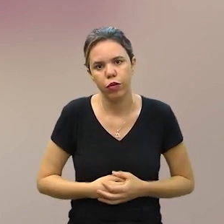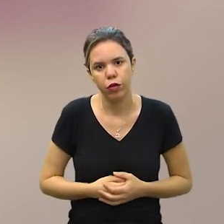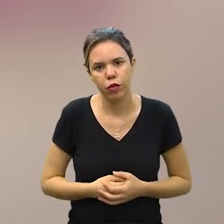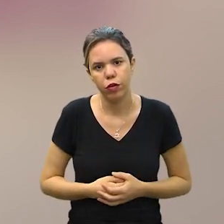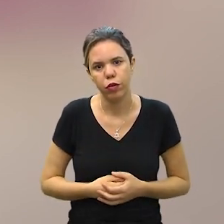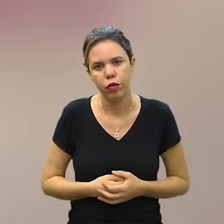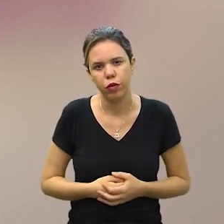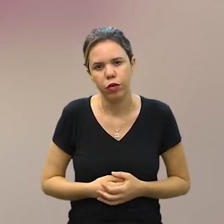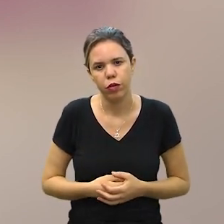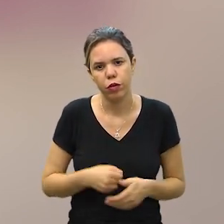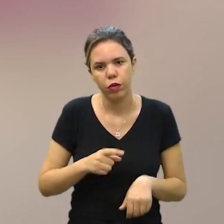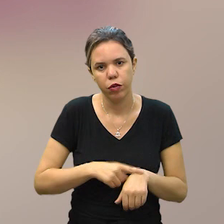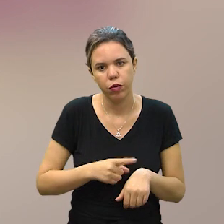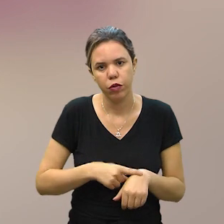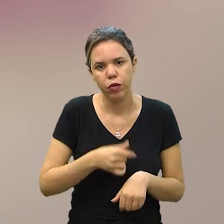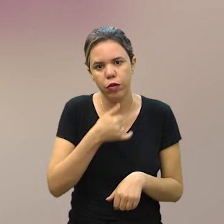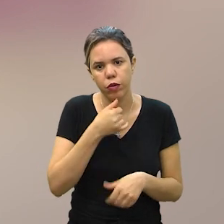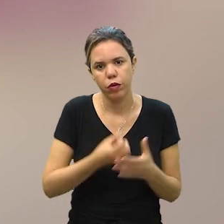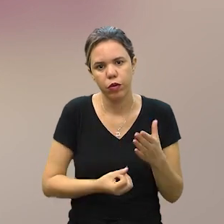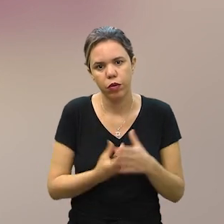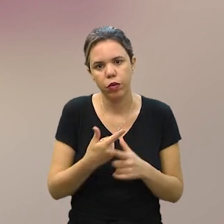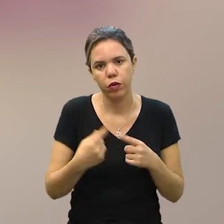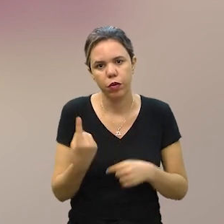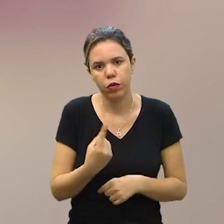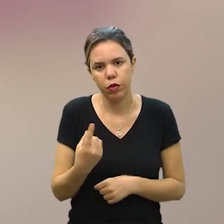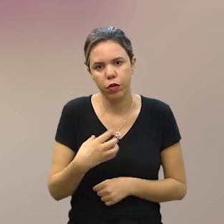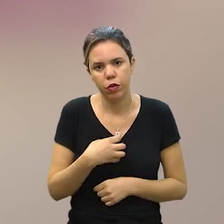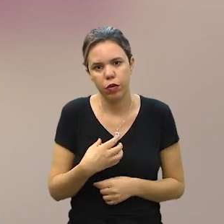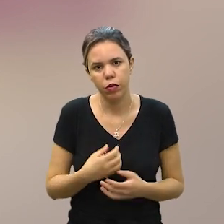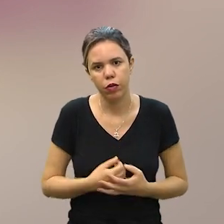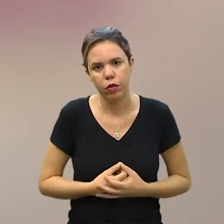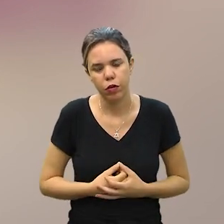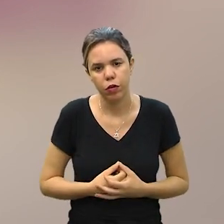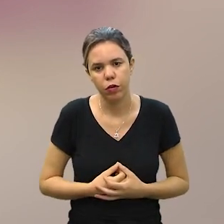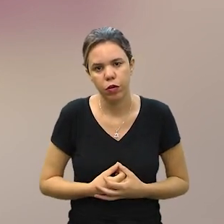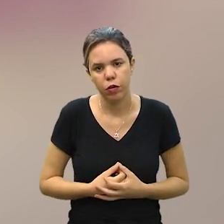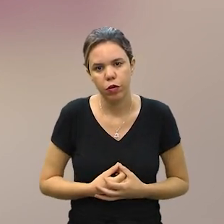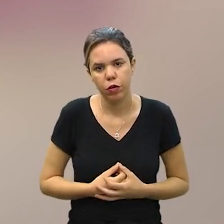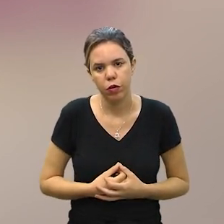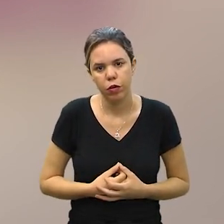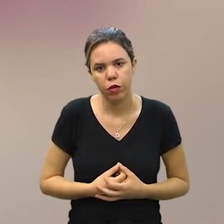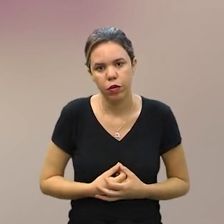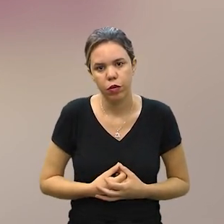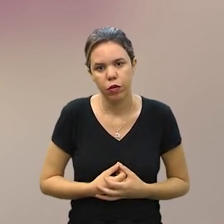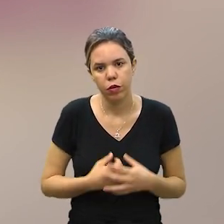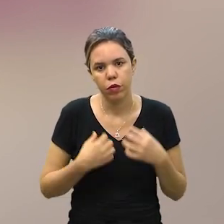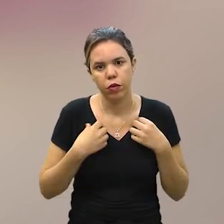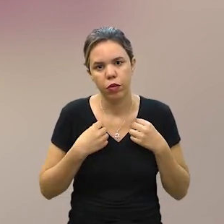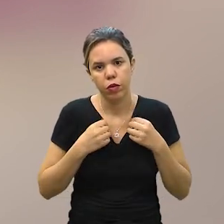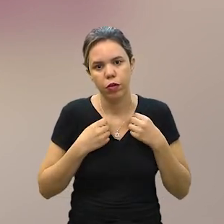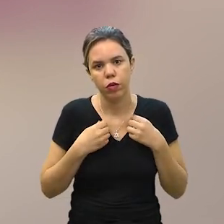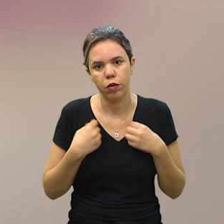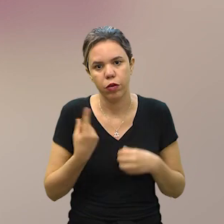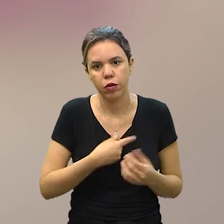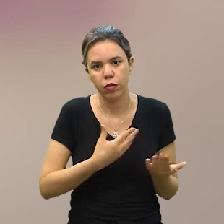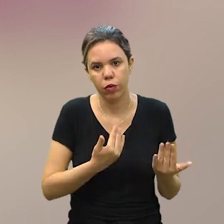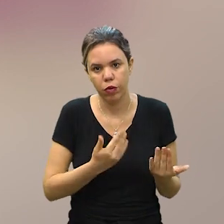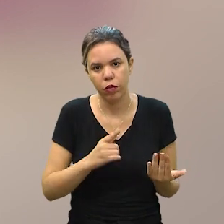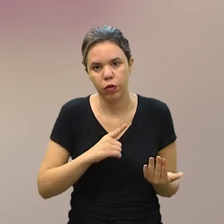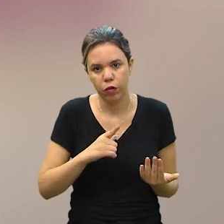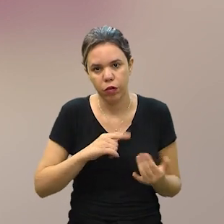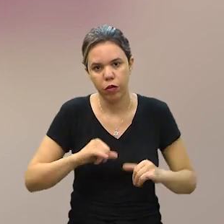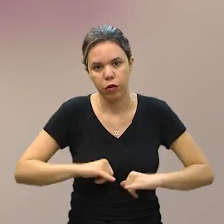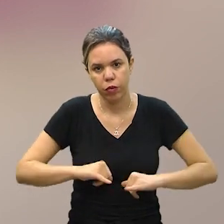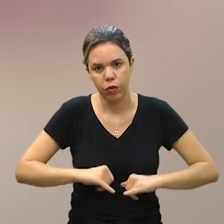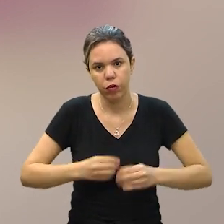muito para os momentos de tristeza, de solidão, né? E os nossos jovens têm